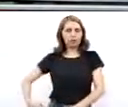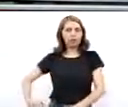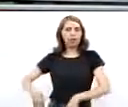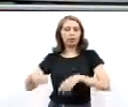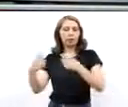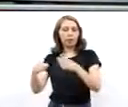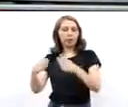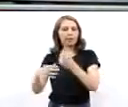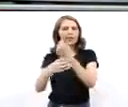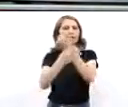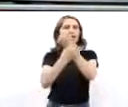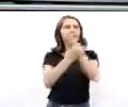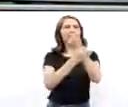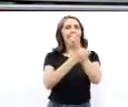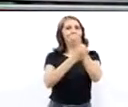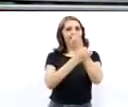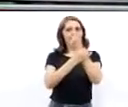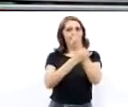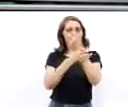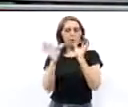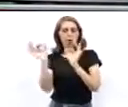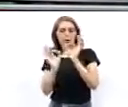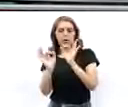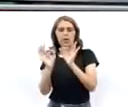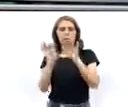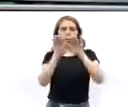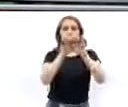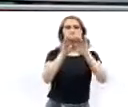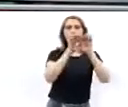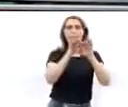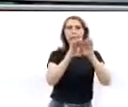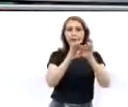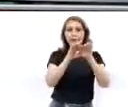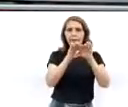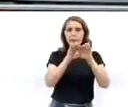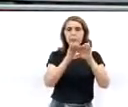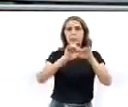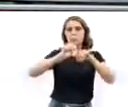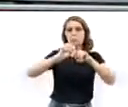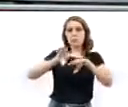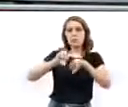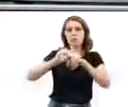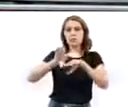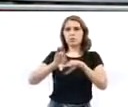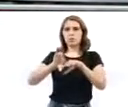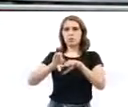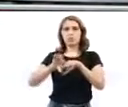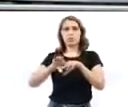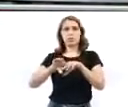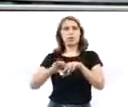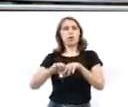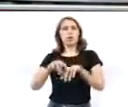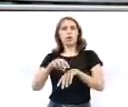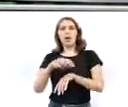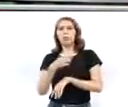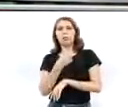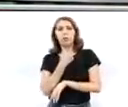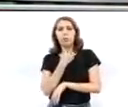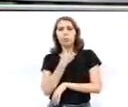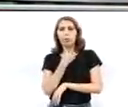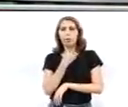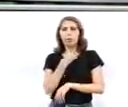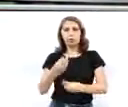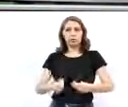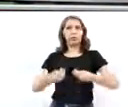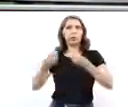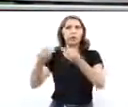estaduais, eu preciso que essa garantia também tenha um padrão de qualidade. Eu não posso ofertar às famílias dos